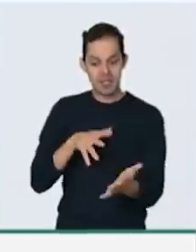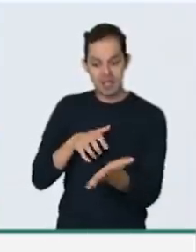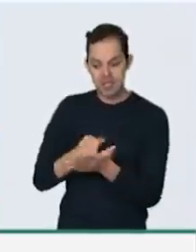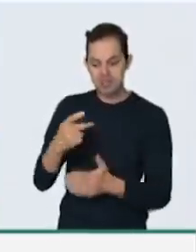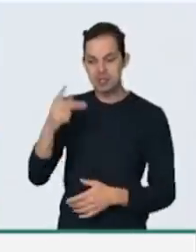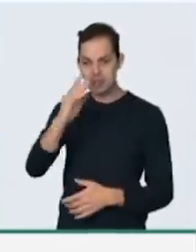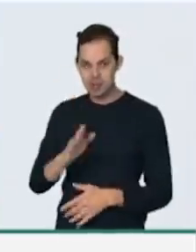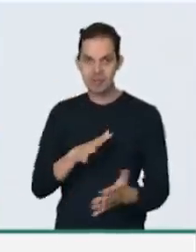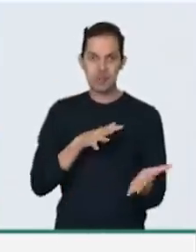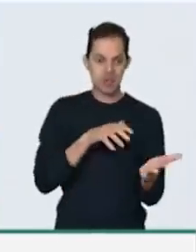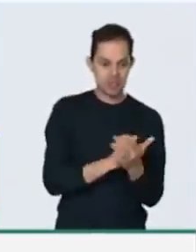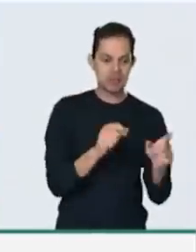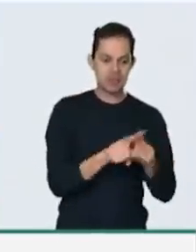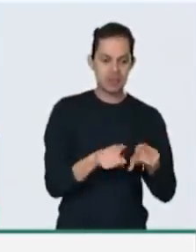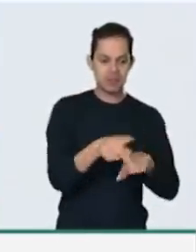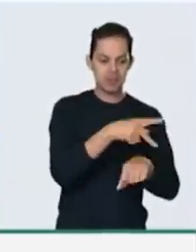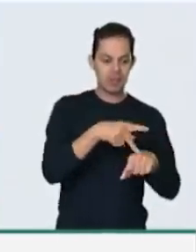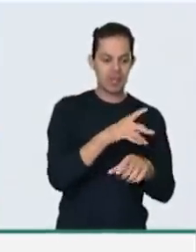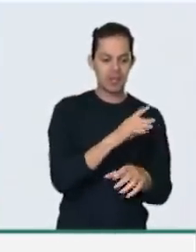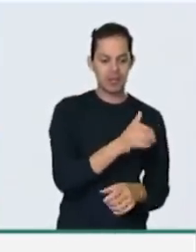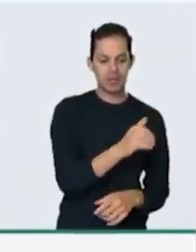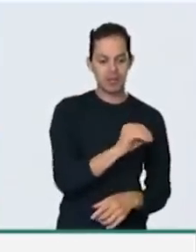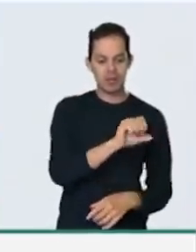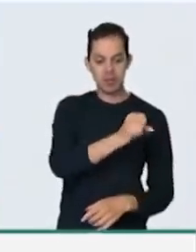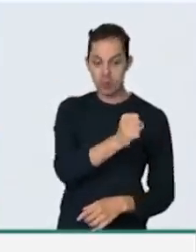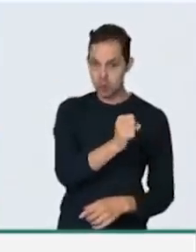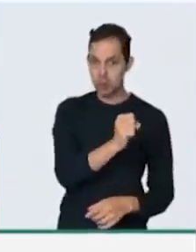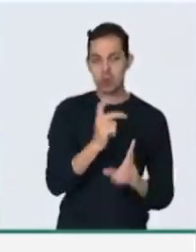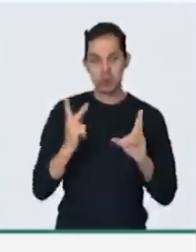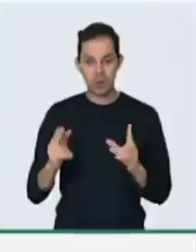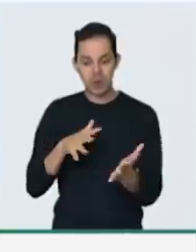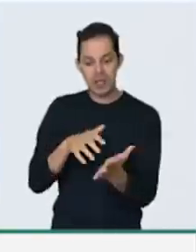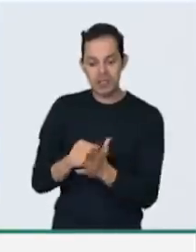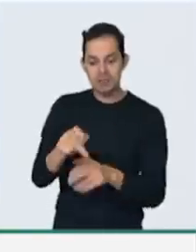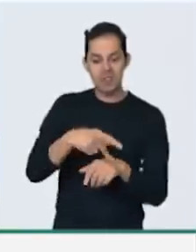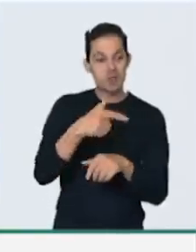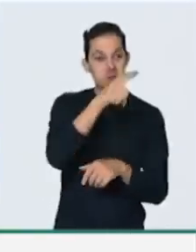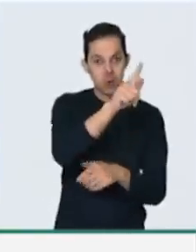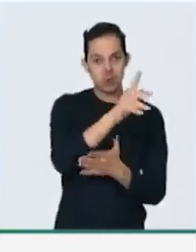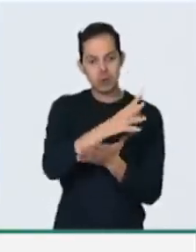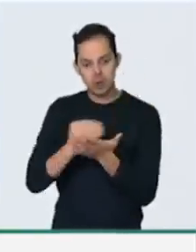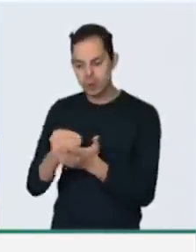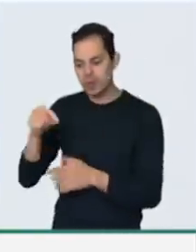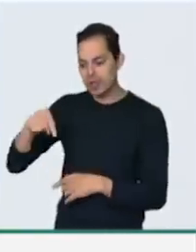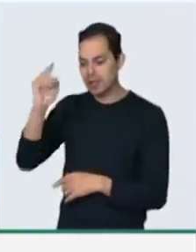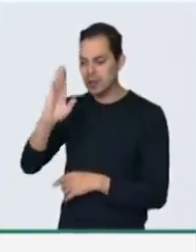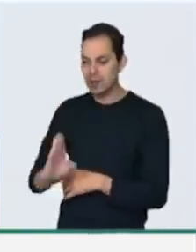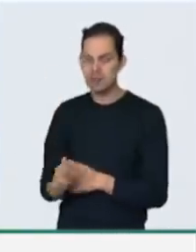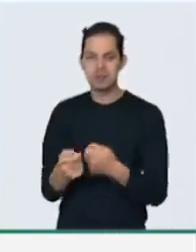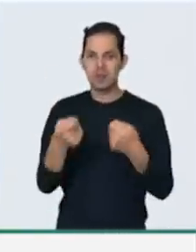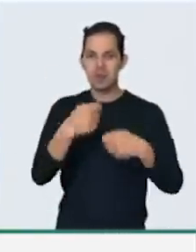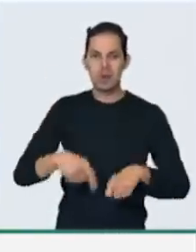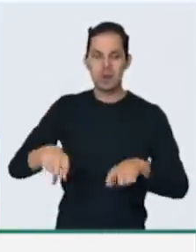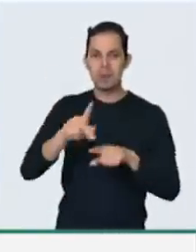tem o registro desses outros 108 países. Quando você vai fazer uma registração de outro país para cá, você não precisar ter um